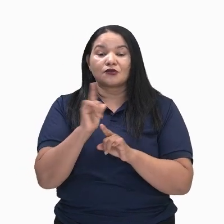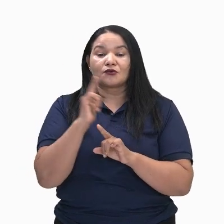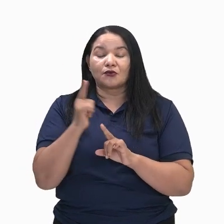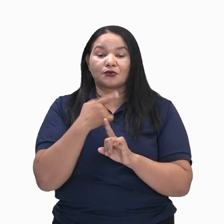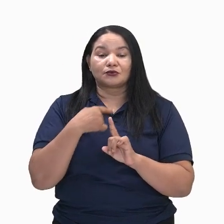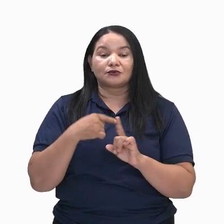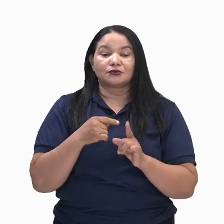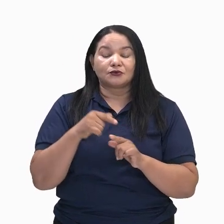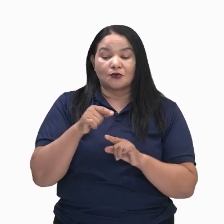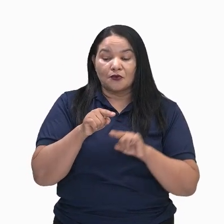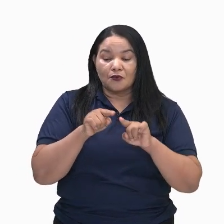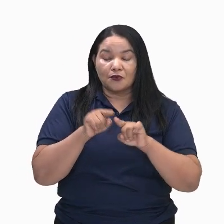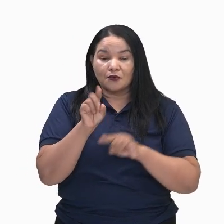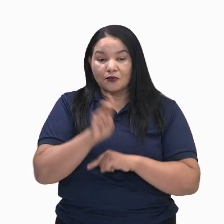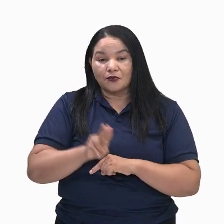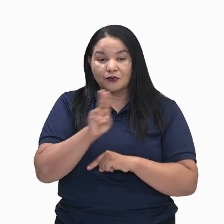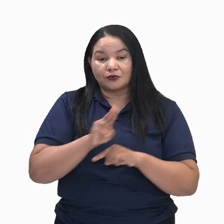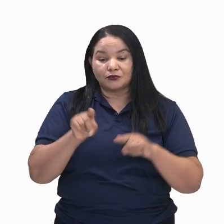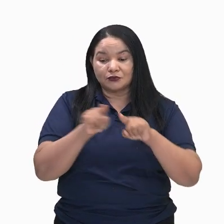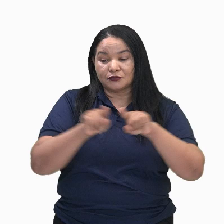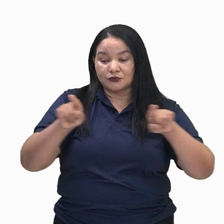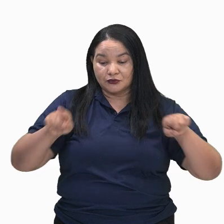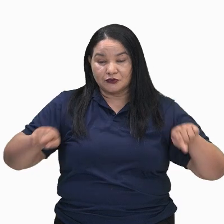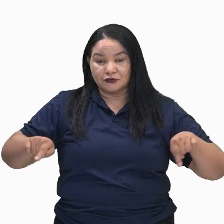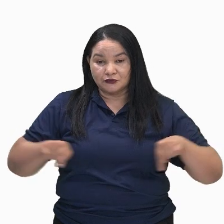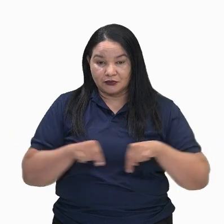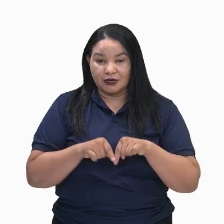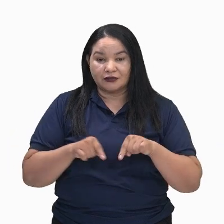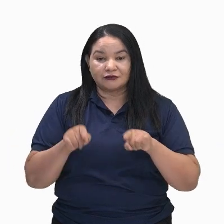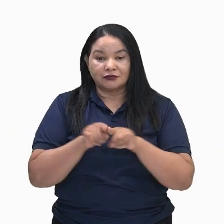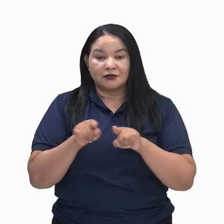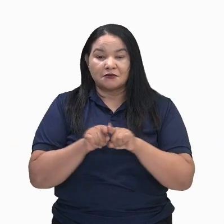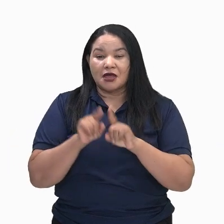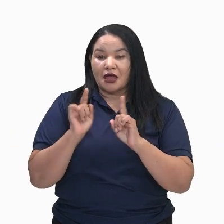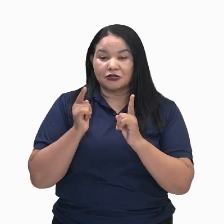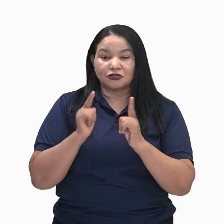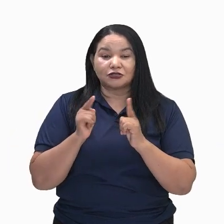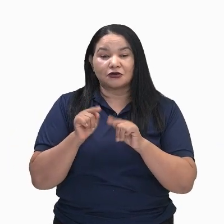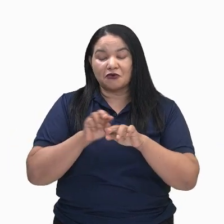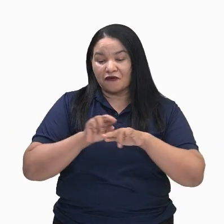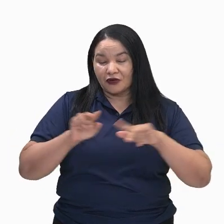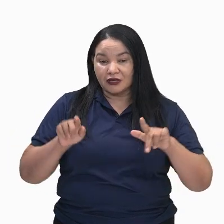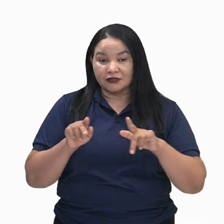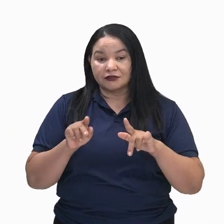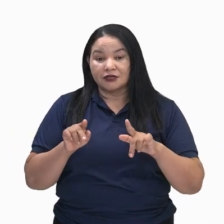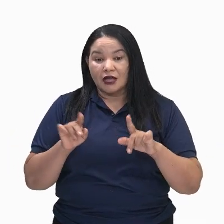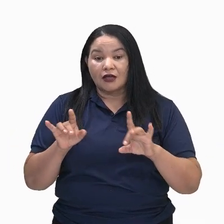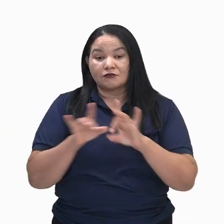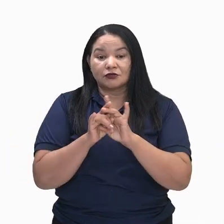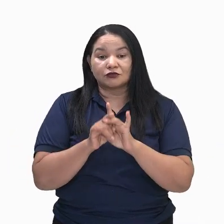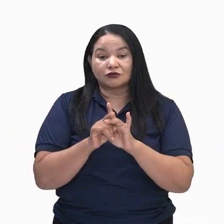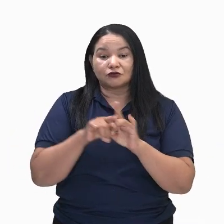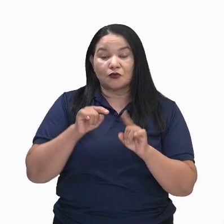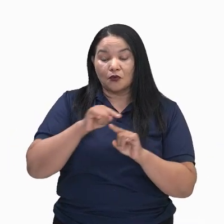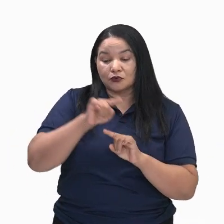do espaço e dinâmicas variadas, né, incorporando giros, deslocamentos e diferentes níveis de